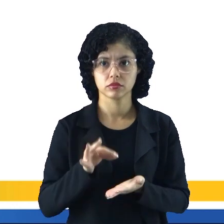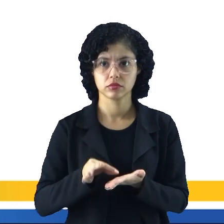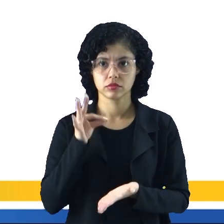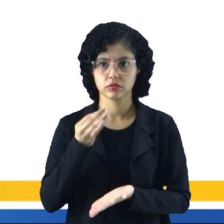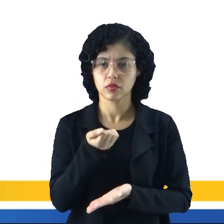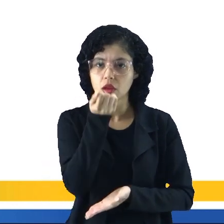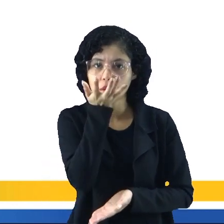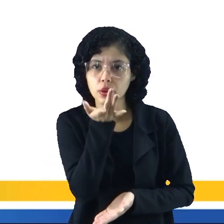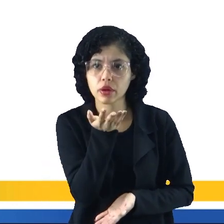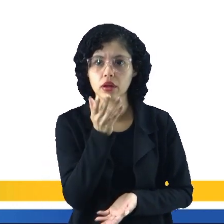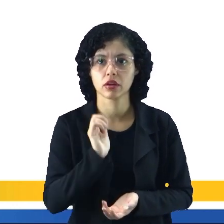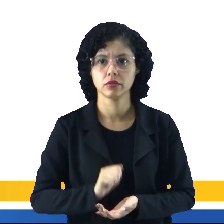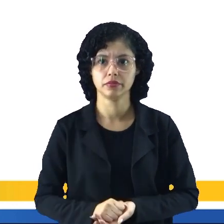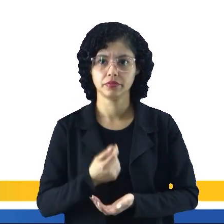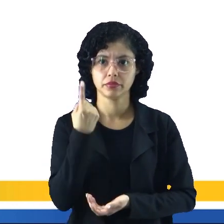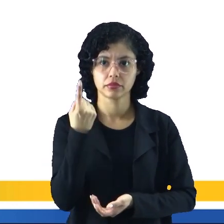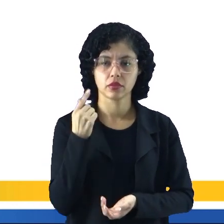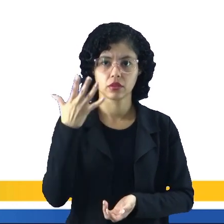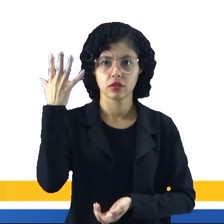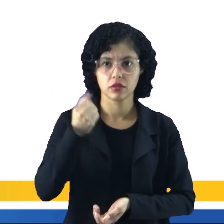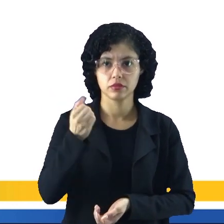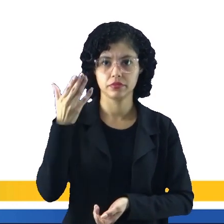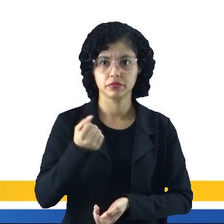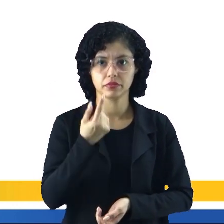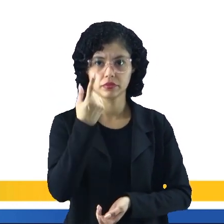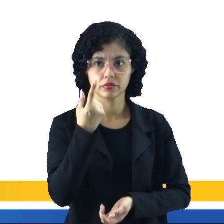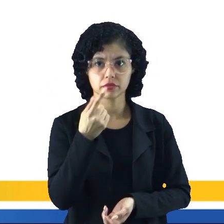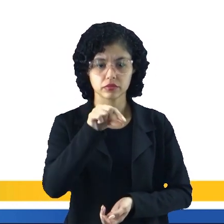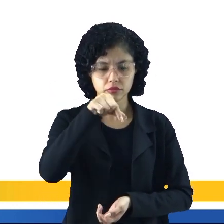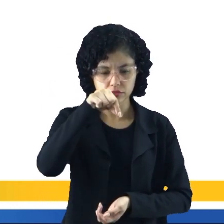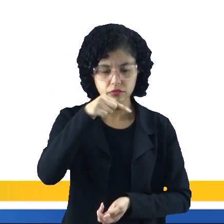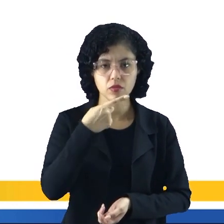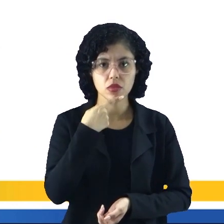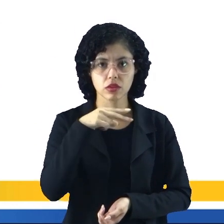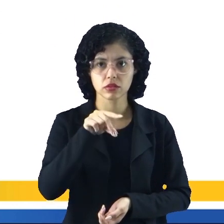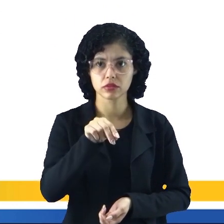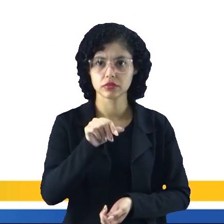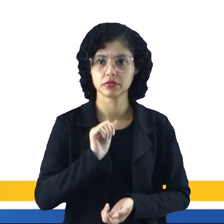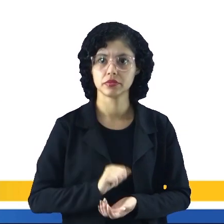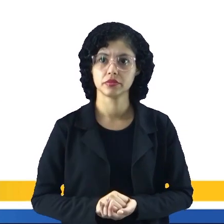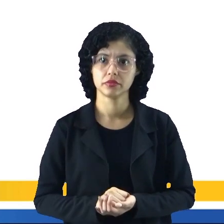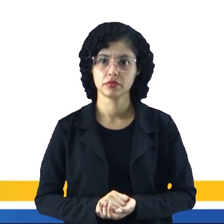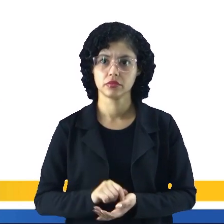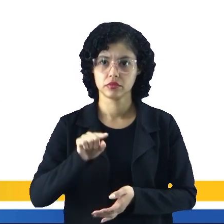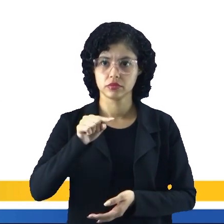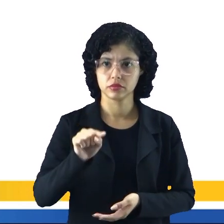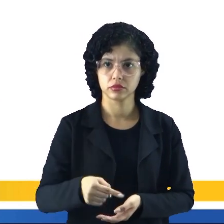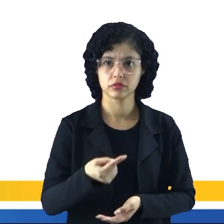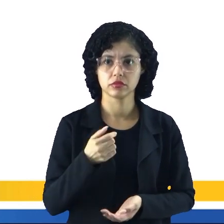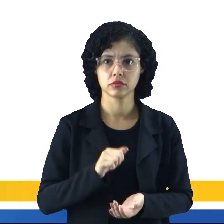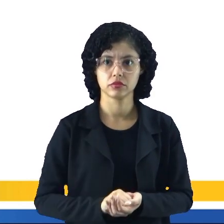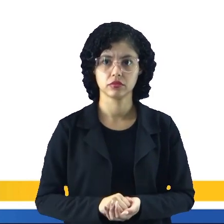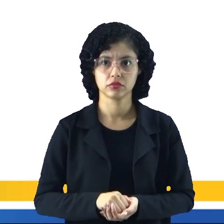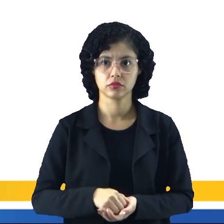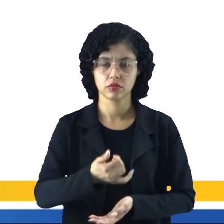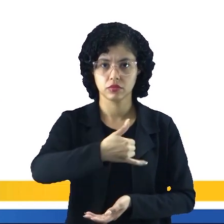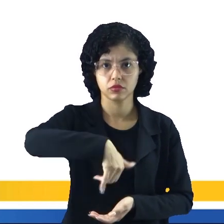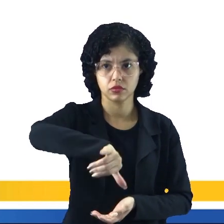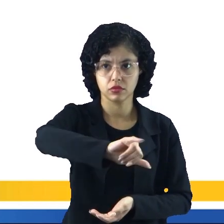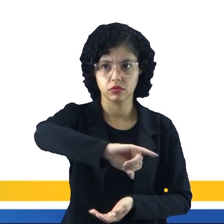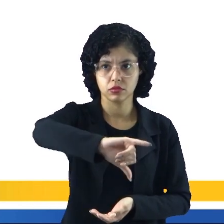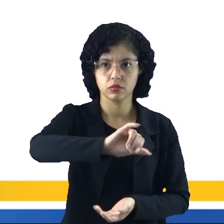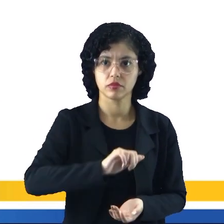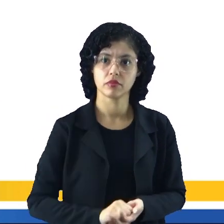uma xícara de farinha de trigo uma xícara de leite uma pitada de sal né uma colher de sopa de óleo